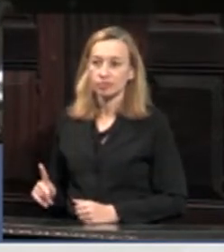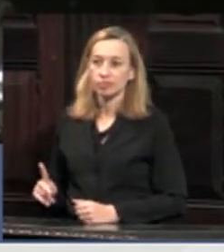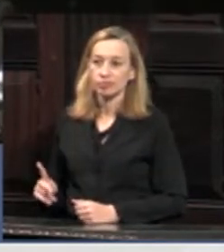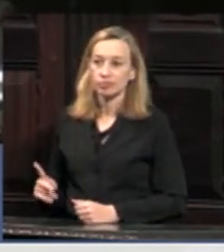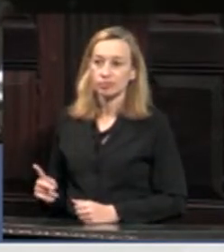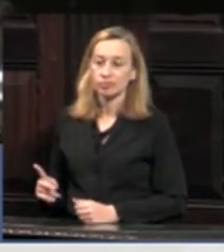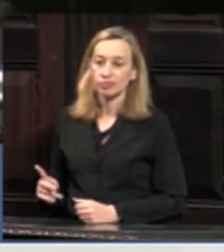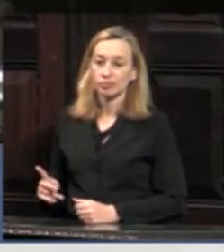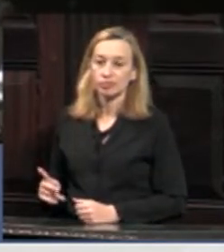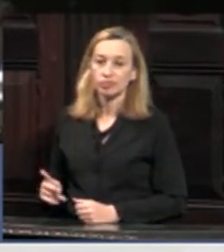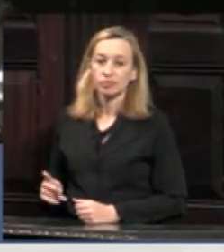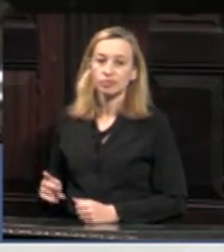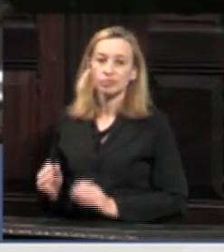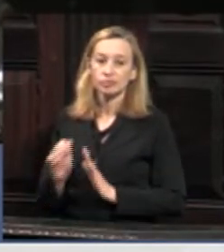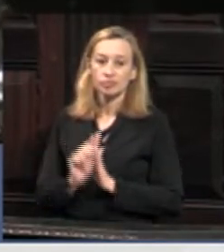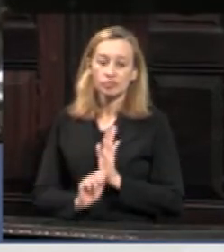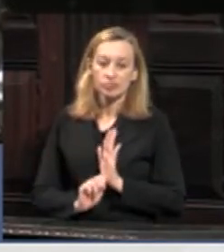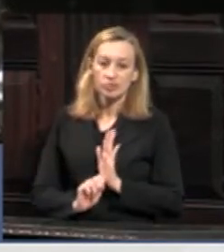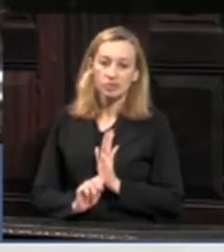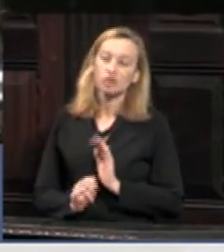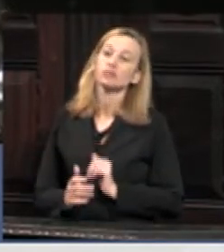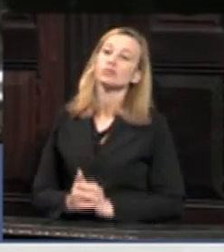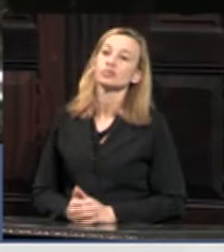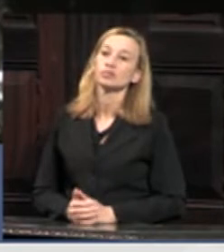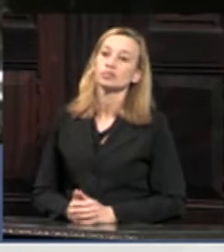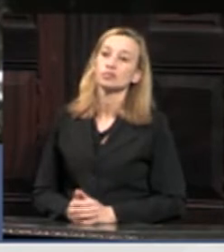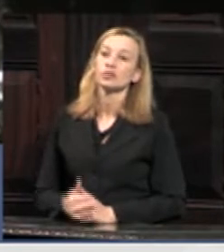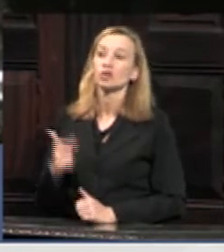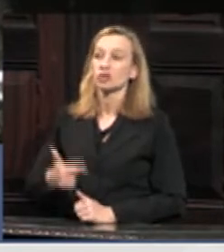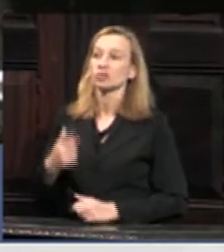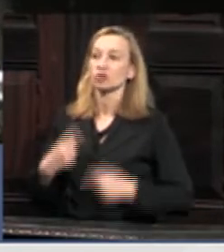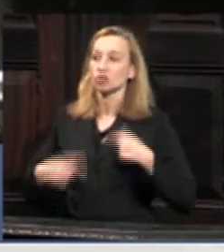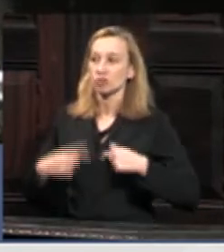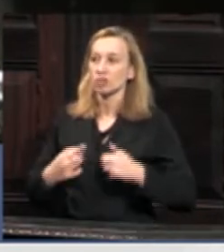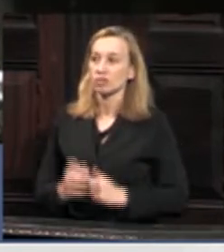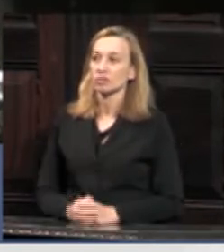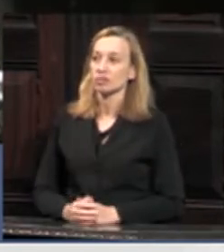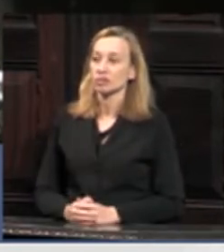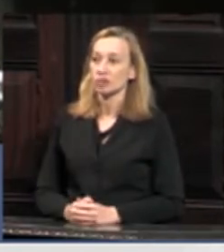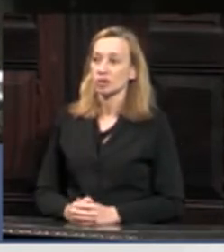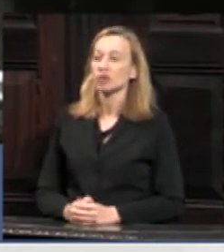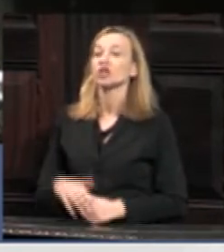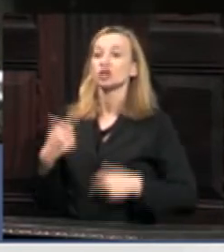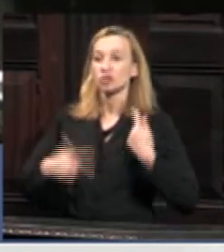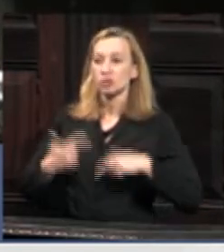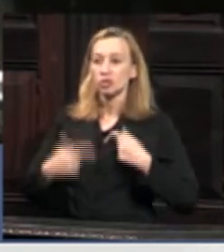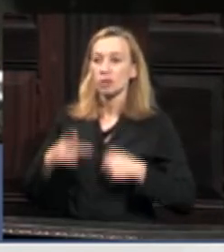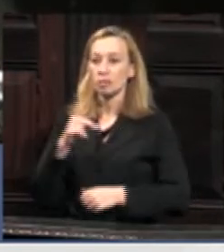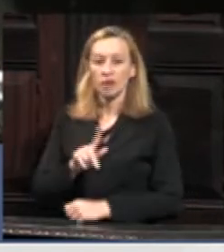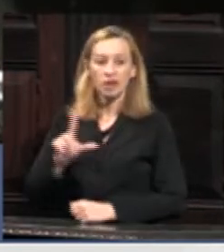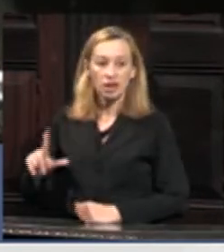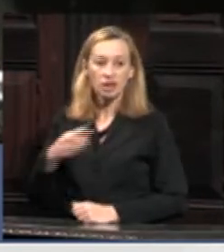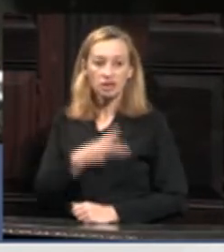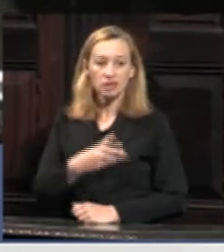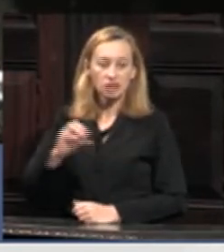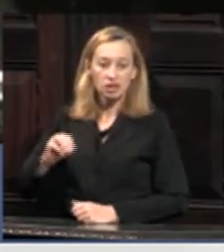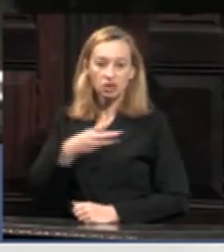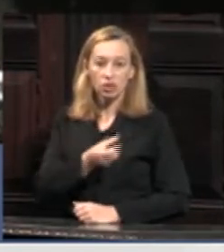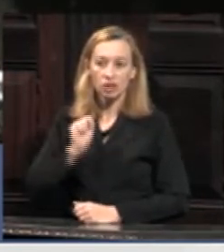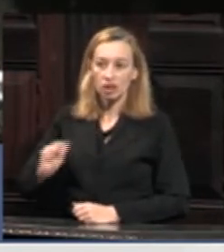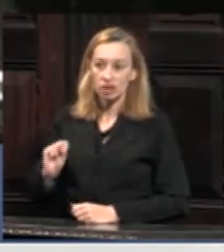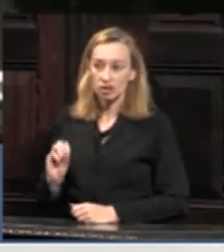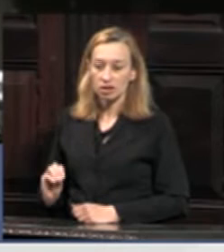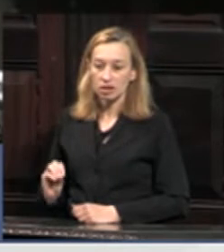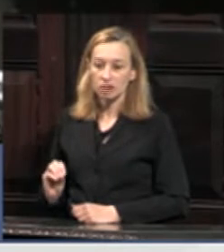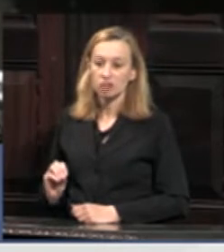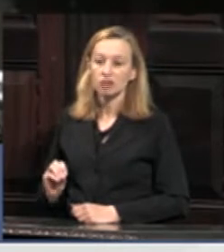a redação do vencido para a segunda discussão. Em discussão, PL 3080-2014, autoria do